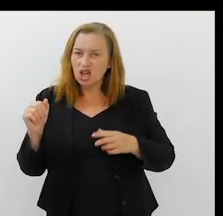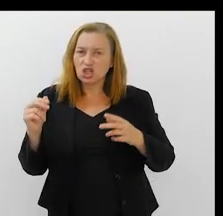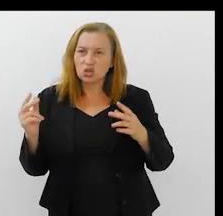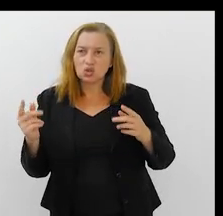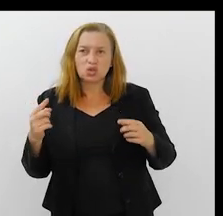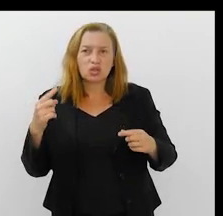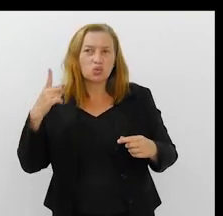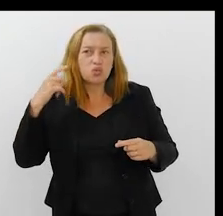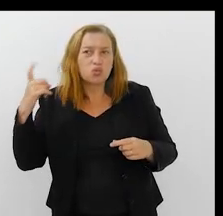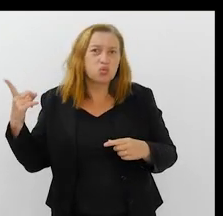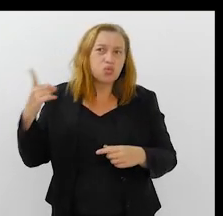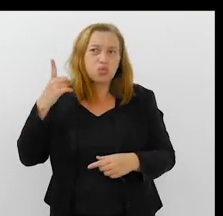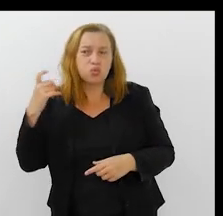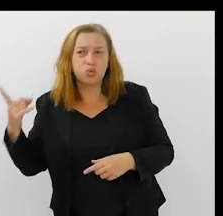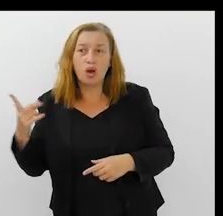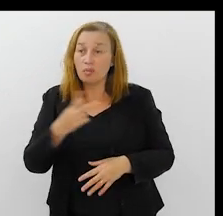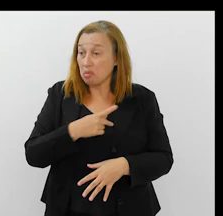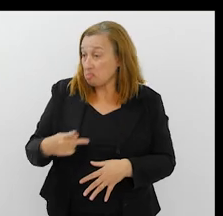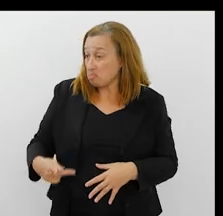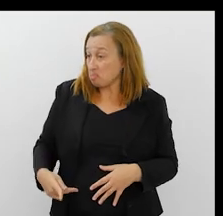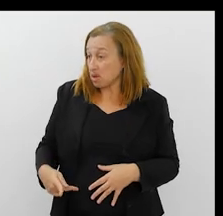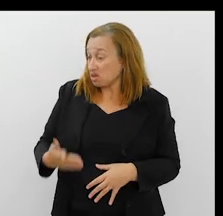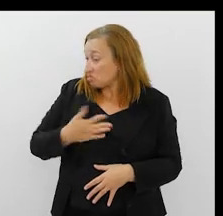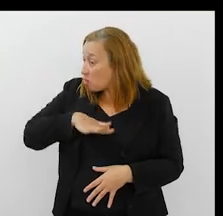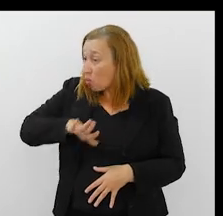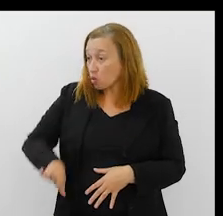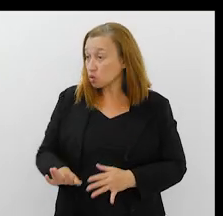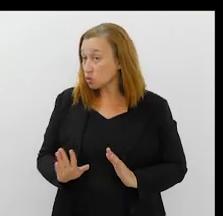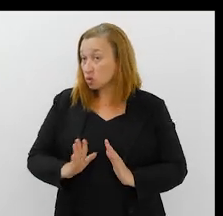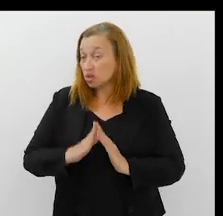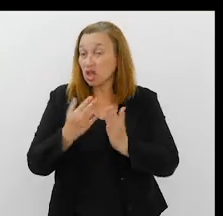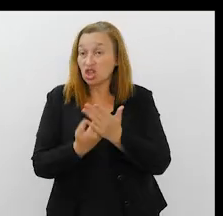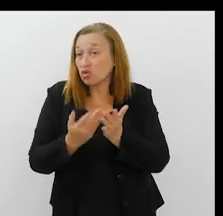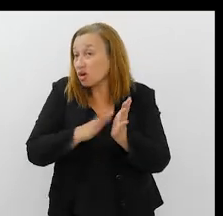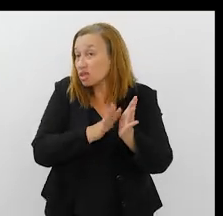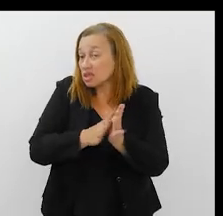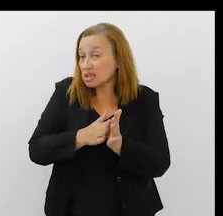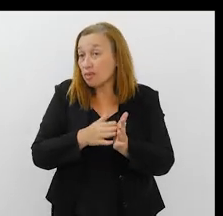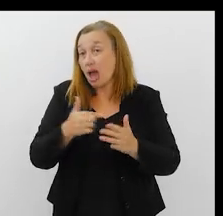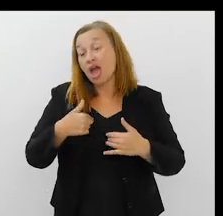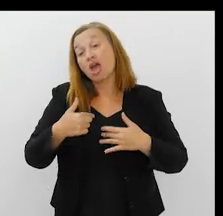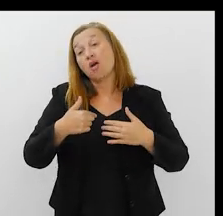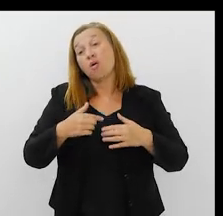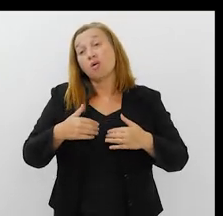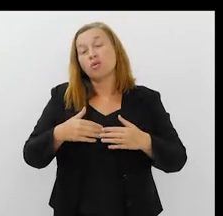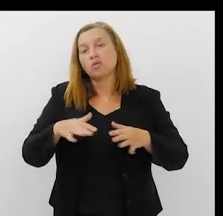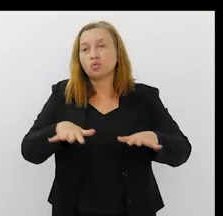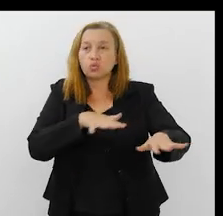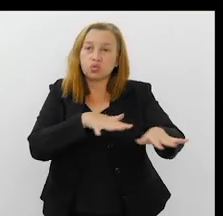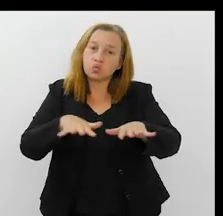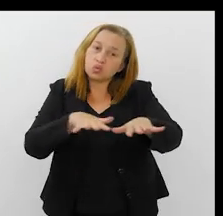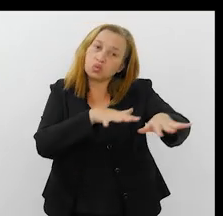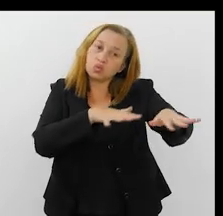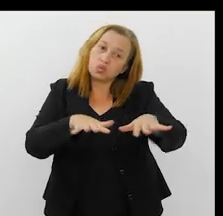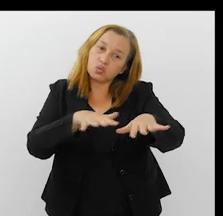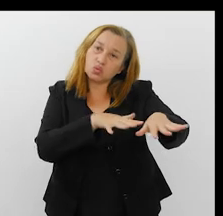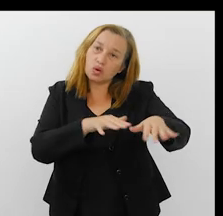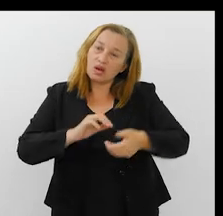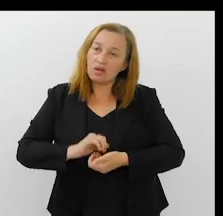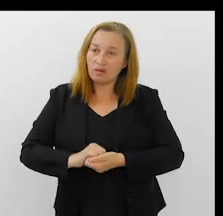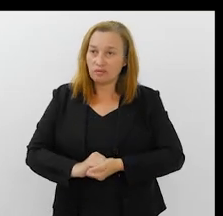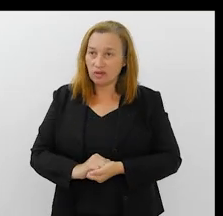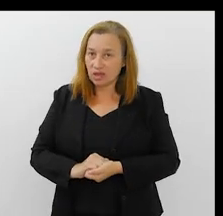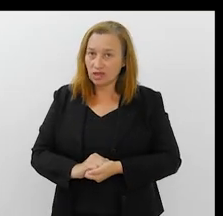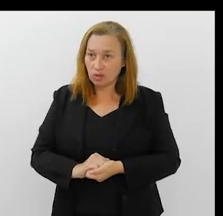Holografia. Meu presidente enlouqueceu, mandou botar aquilo em tudo quanto é carro. Aí eu abro o desfile da Porta da Pedra esse ano com o meu mago, né, com o